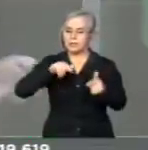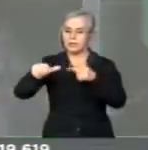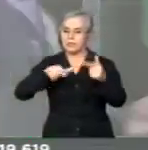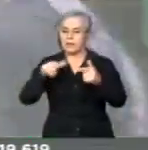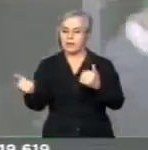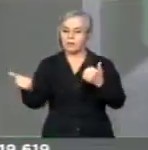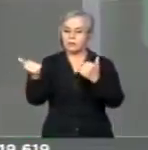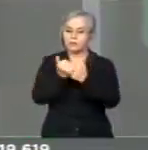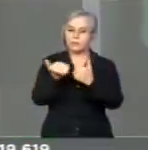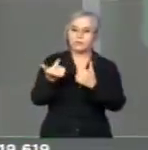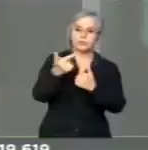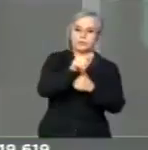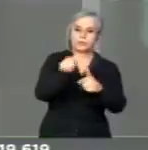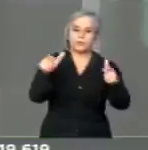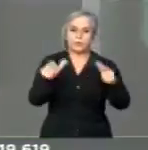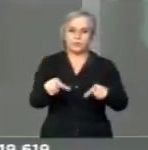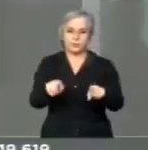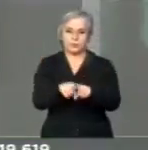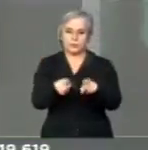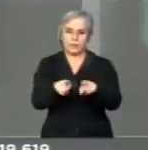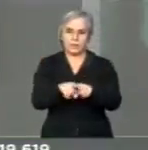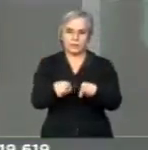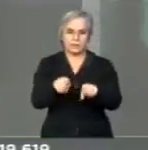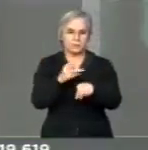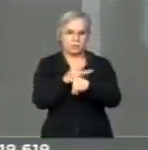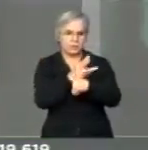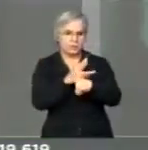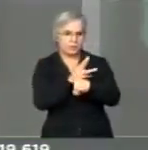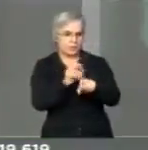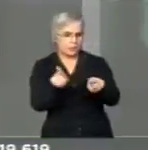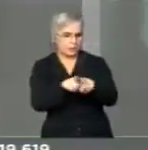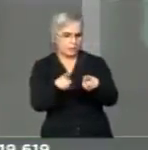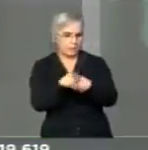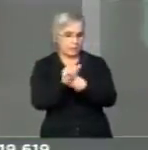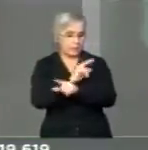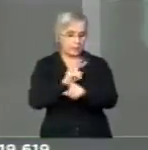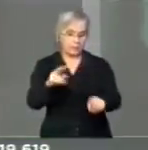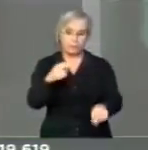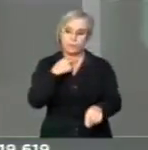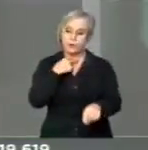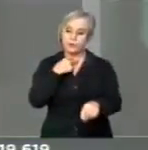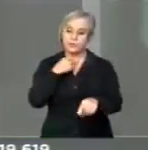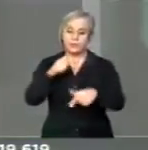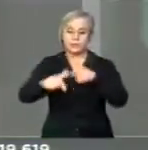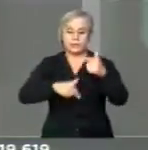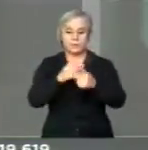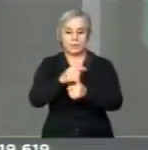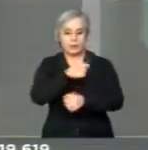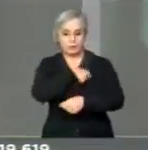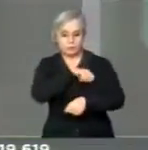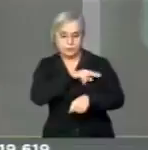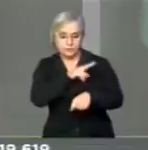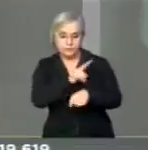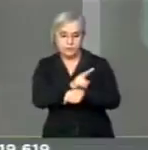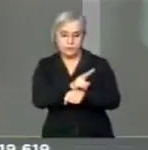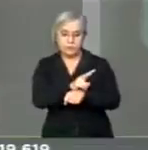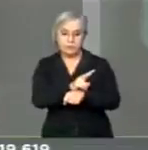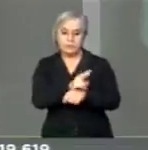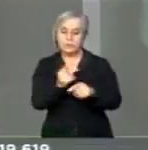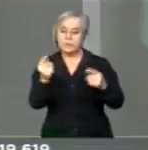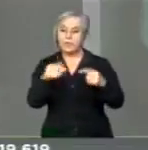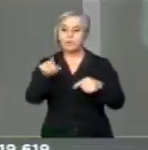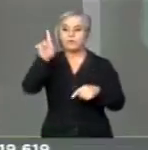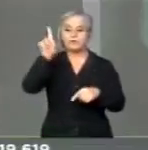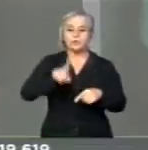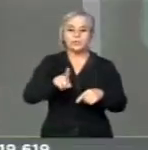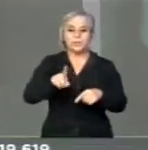servidores cedidos, comissionados e até terceirizados no exercício das atividades de fiscalização que afetam direitos